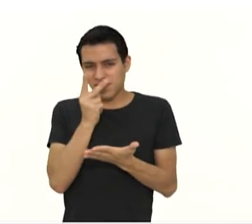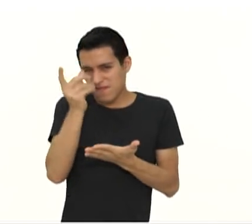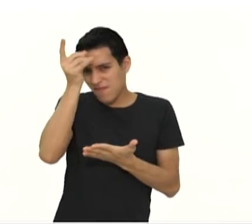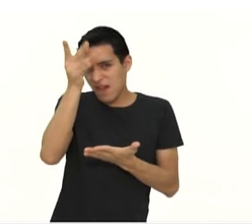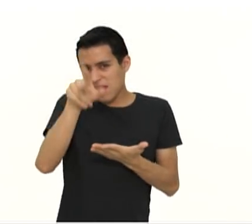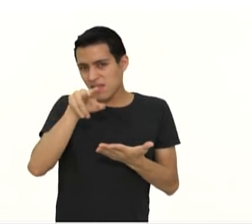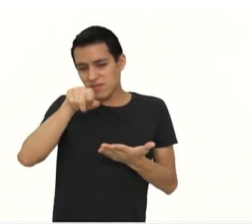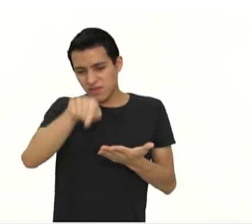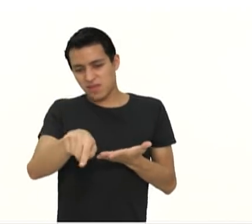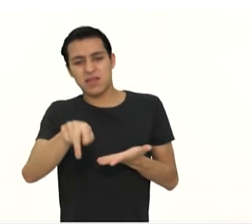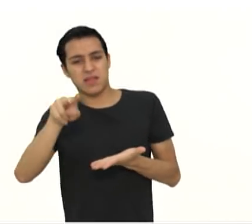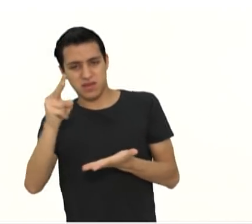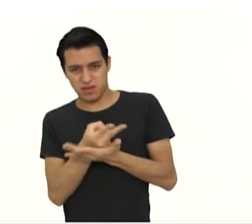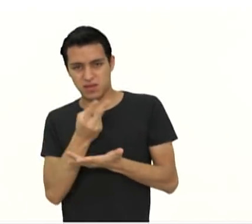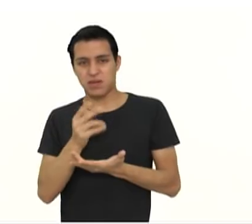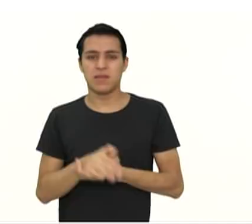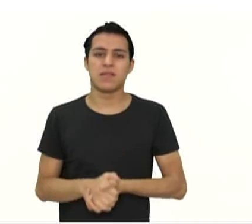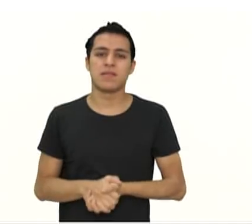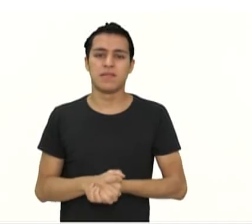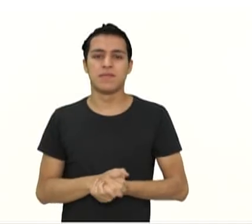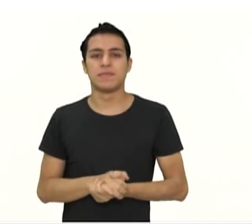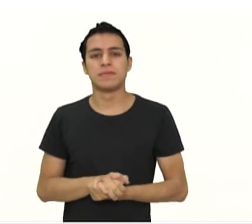fácil de acontecer esse tipo de checkmate.